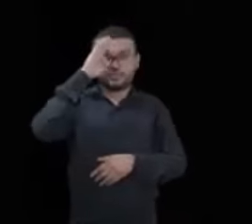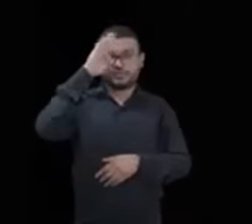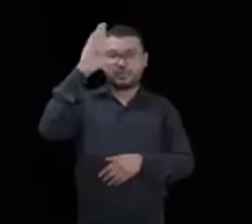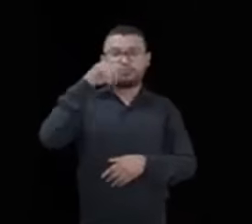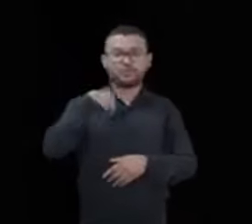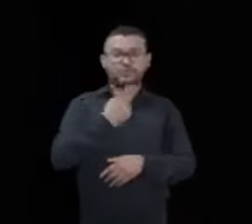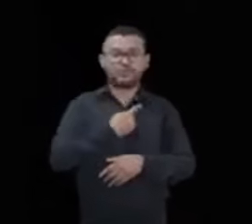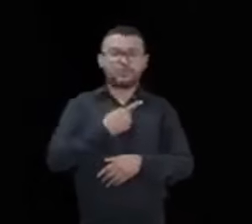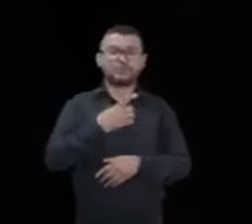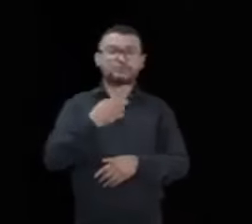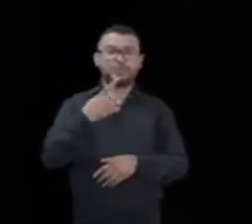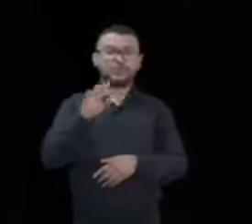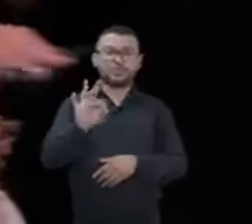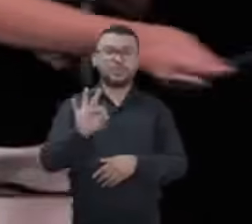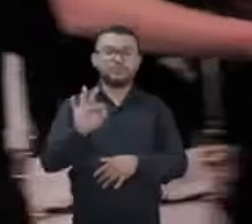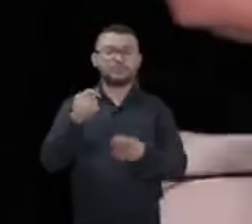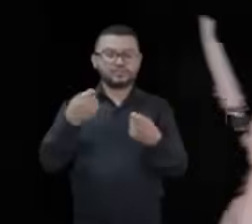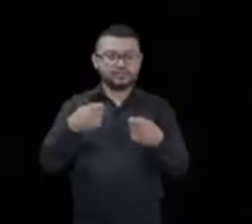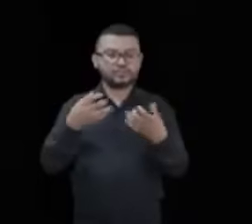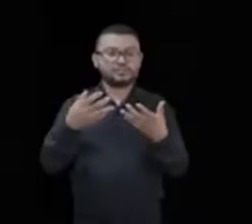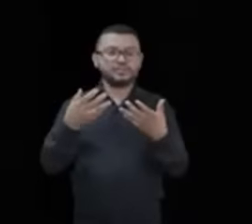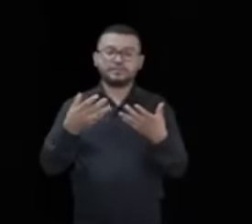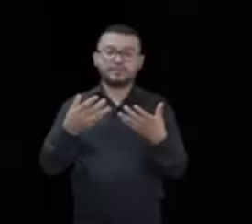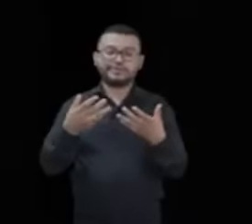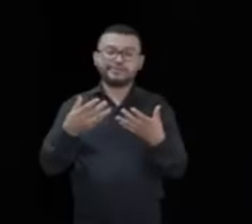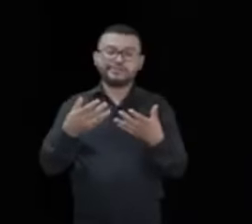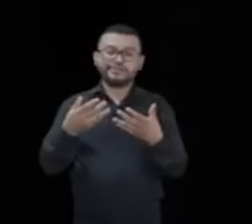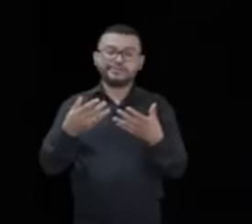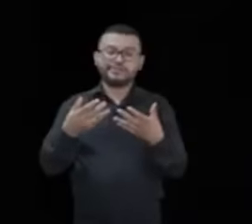jogar peso nesse debate.